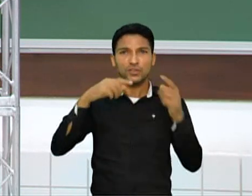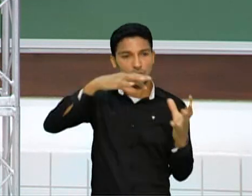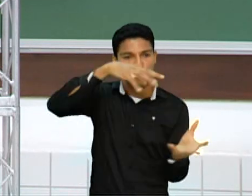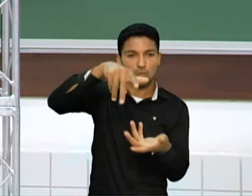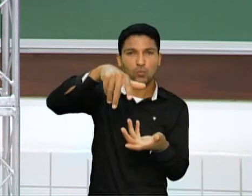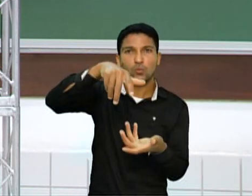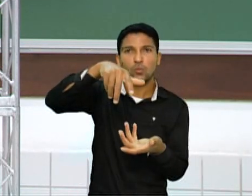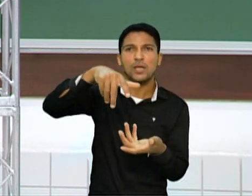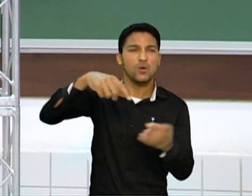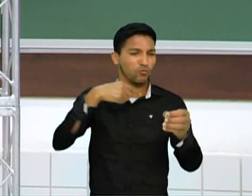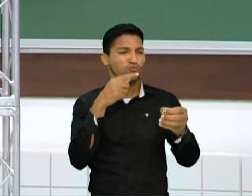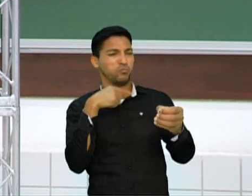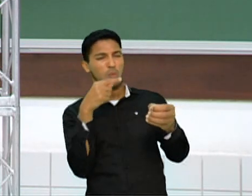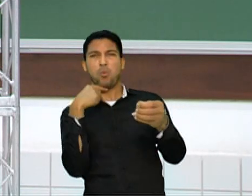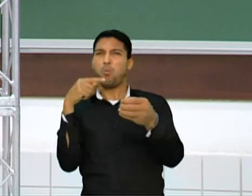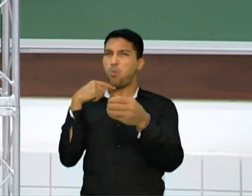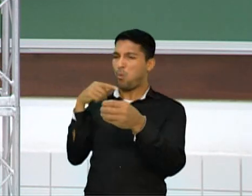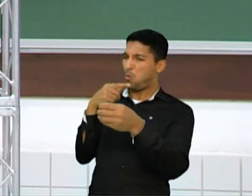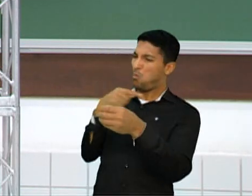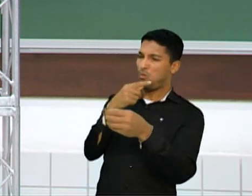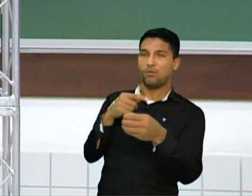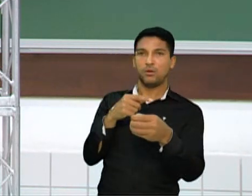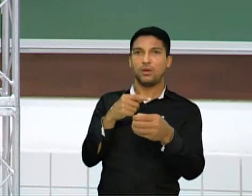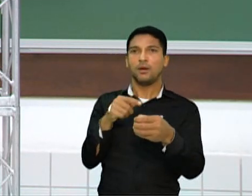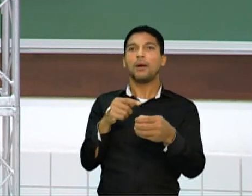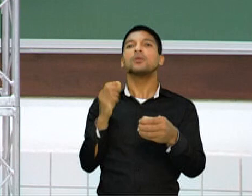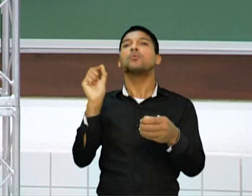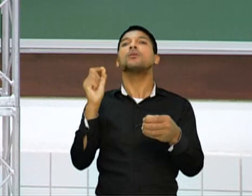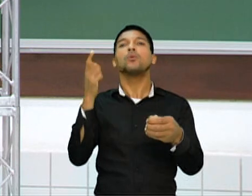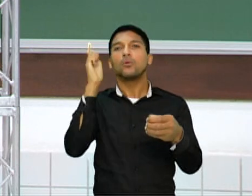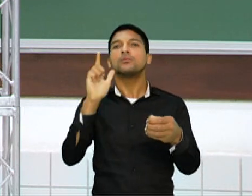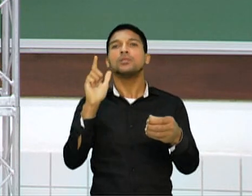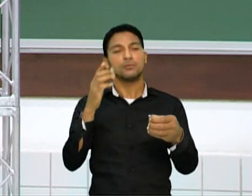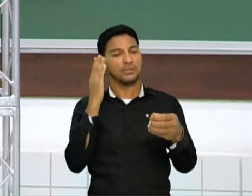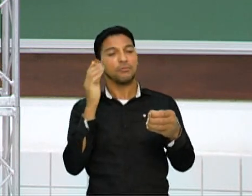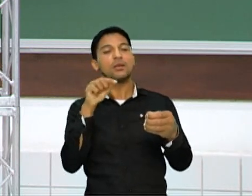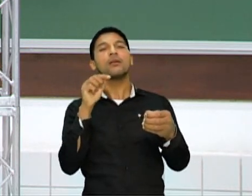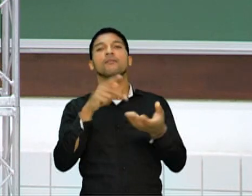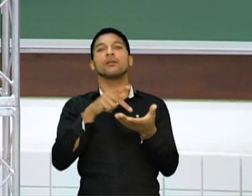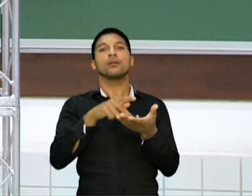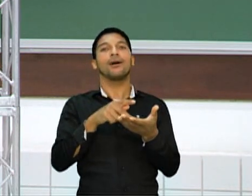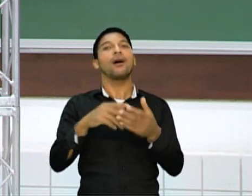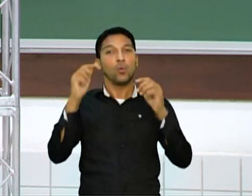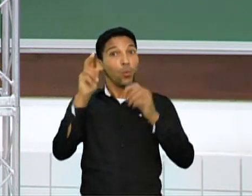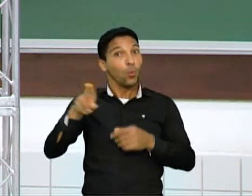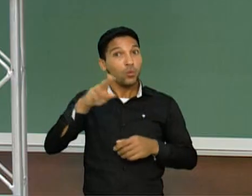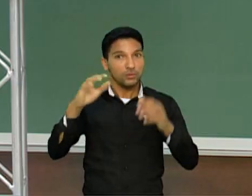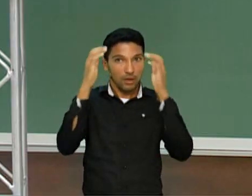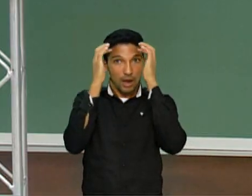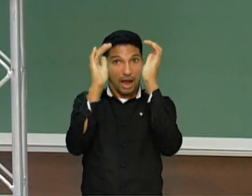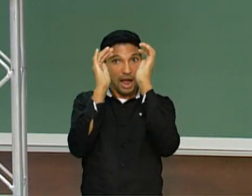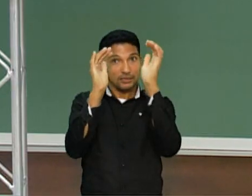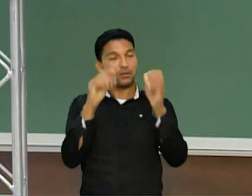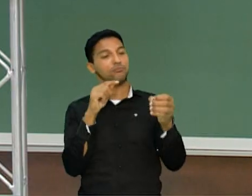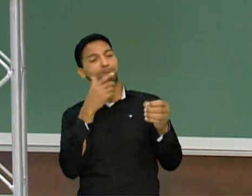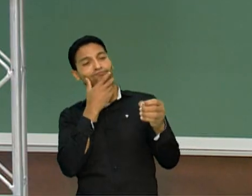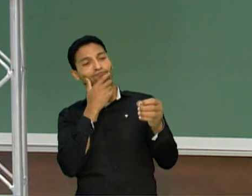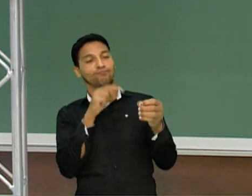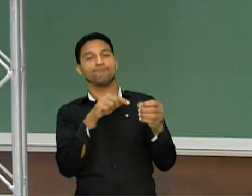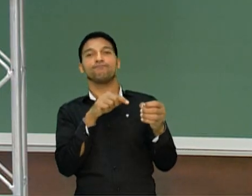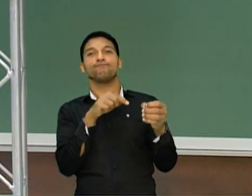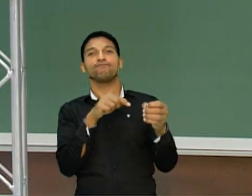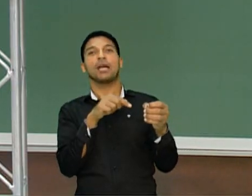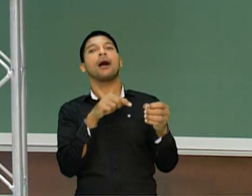tudo, o que de fato eu vou poder constatar como verdadeiro? Aquilo que passar por esse crivo. Pare uns minutinhos